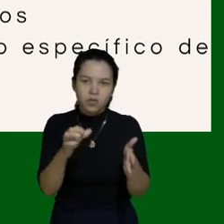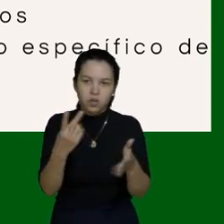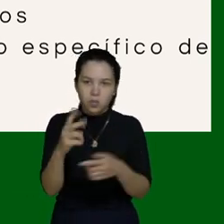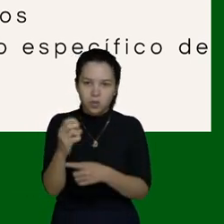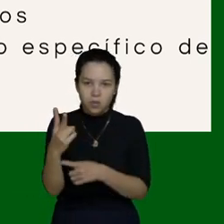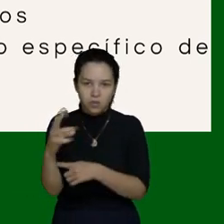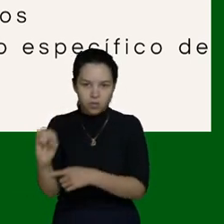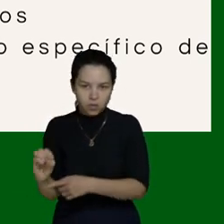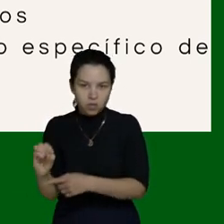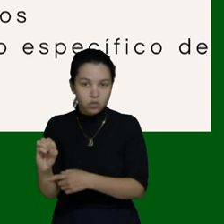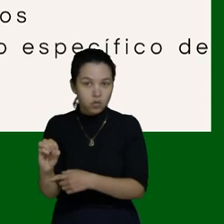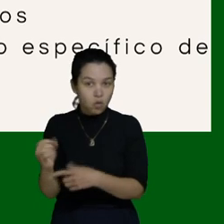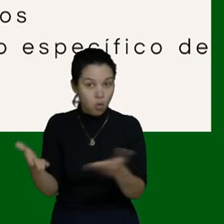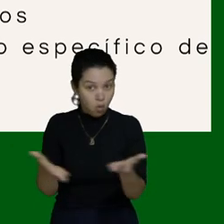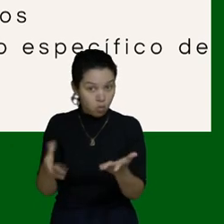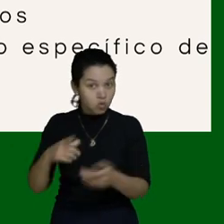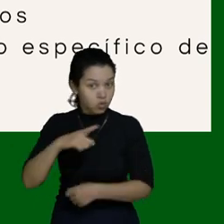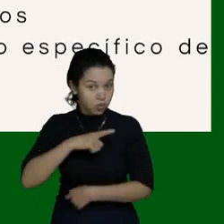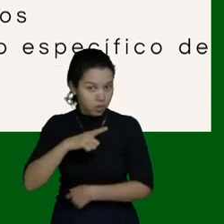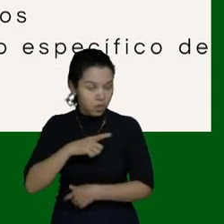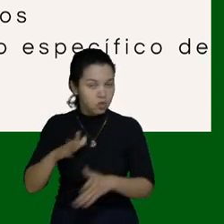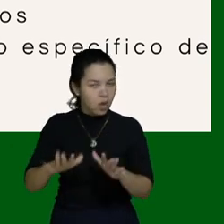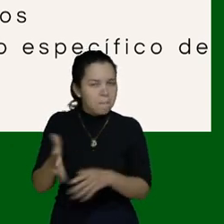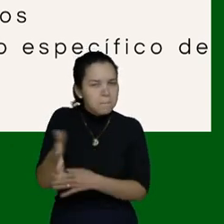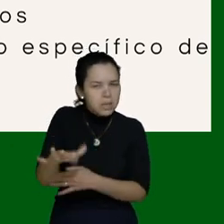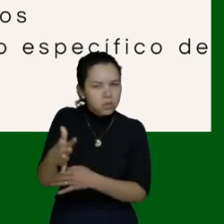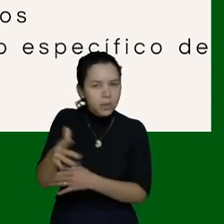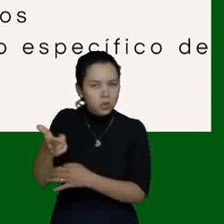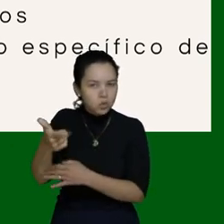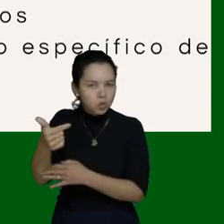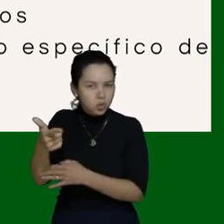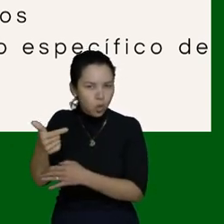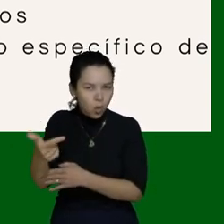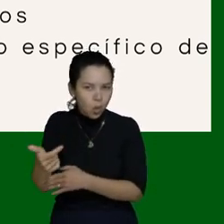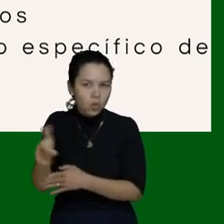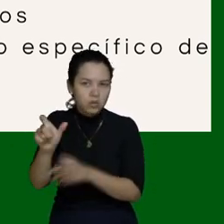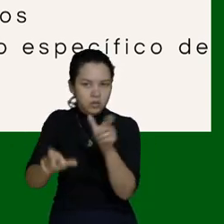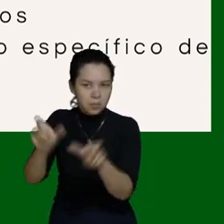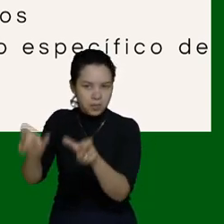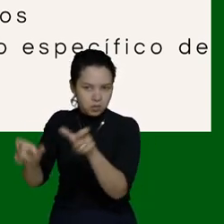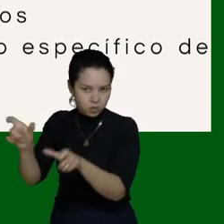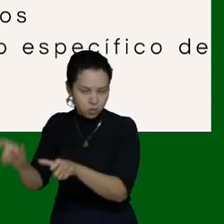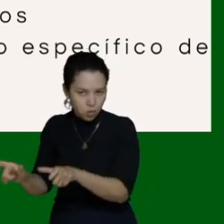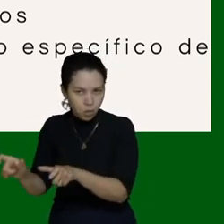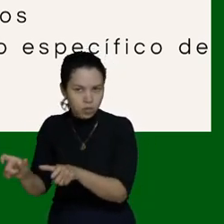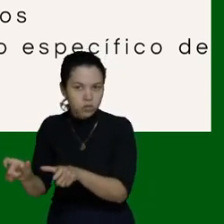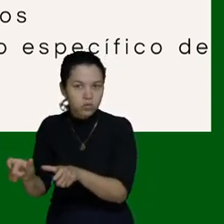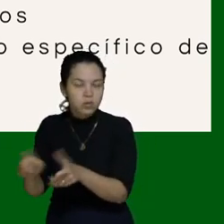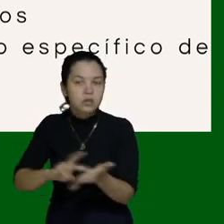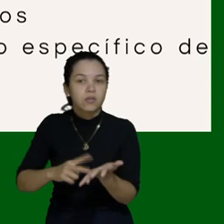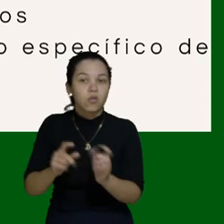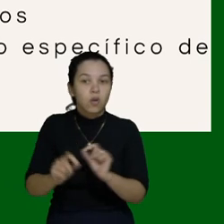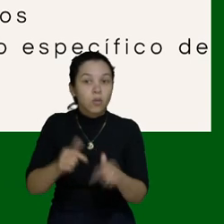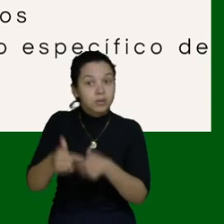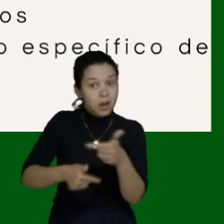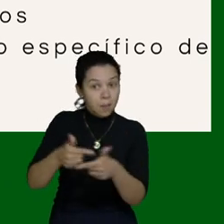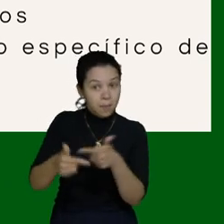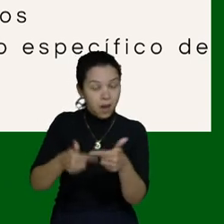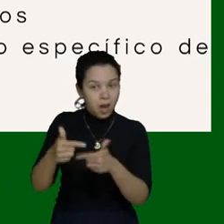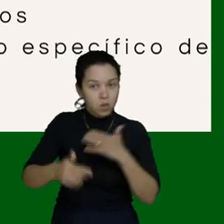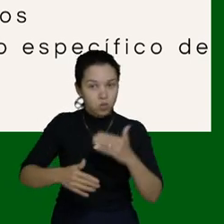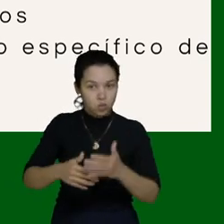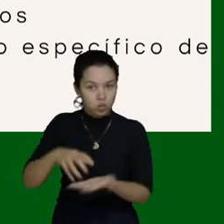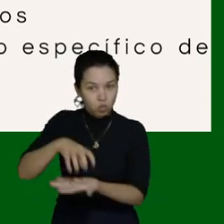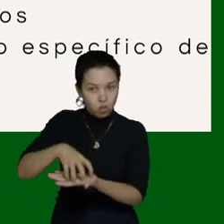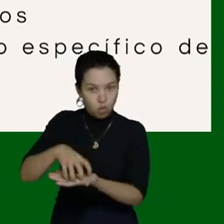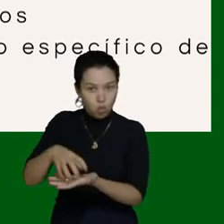dia já consta com pelo menos 12.000 visualizações ou seja o trabalho que o núcleo desenvolver está